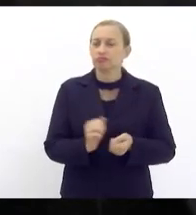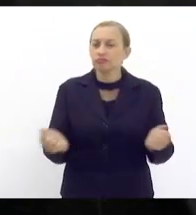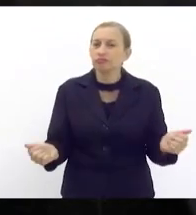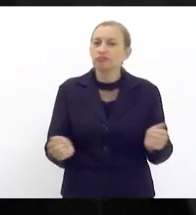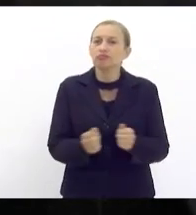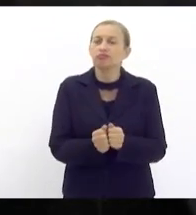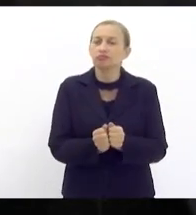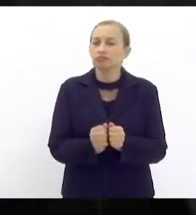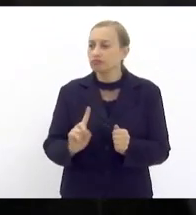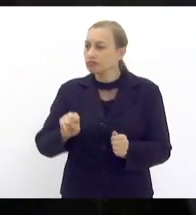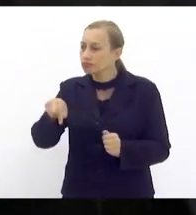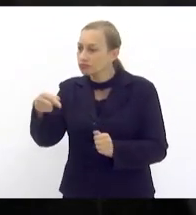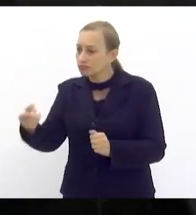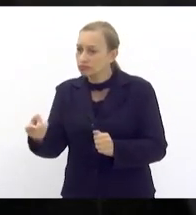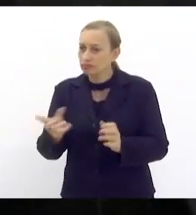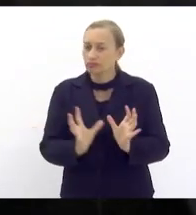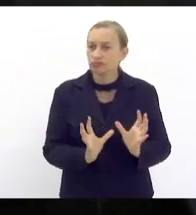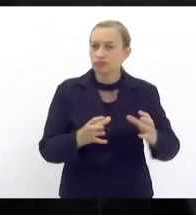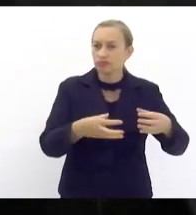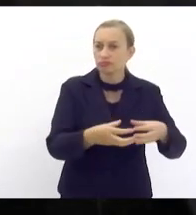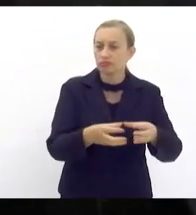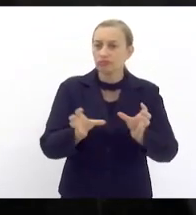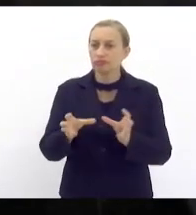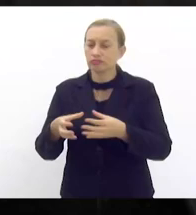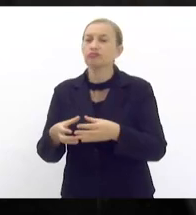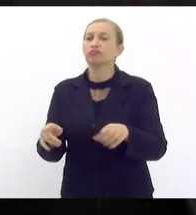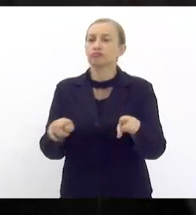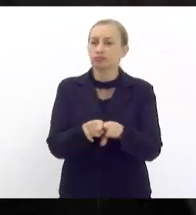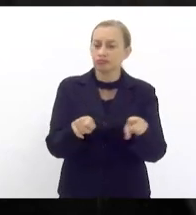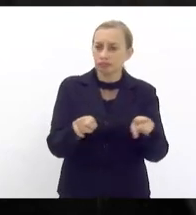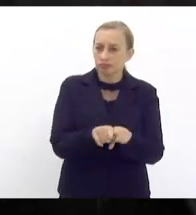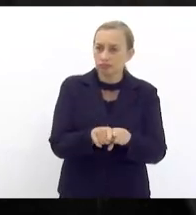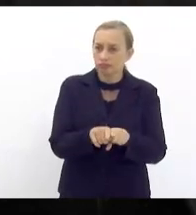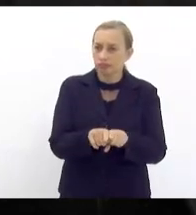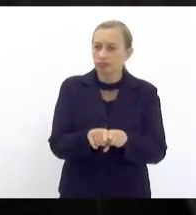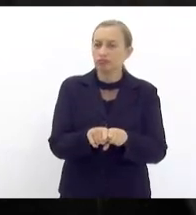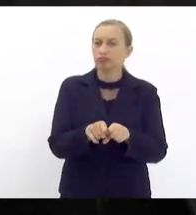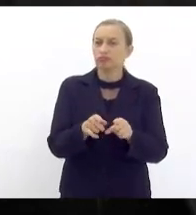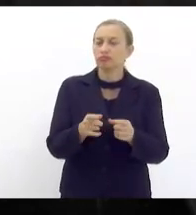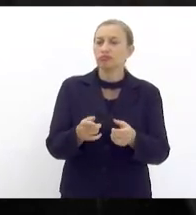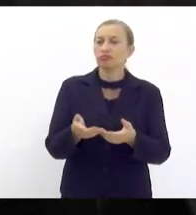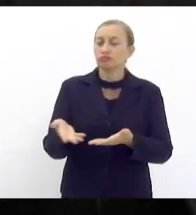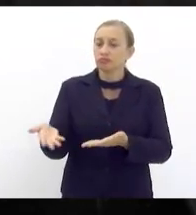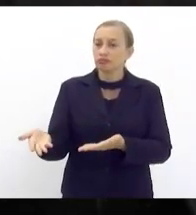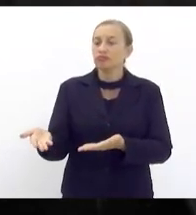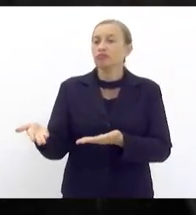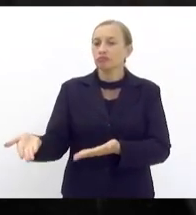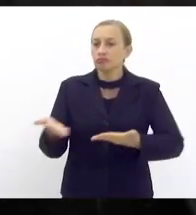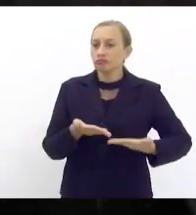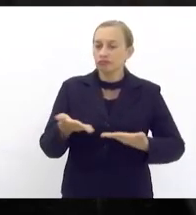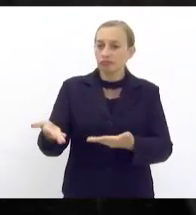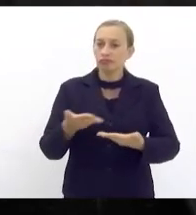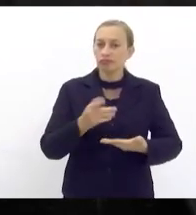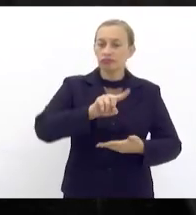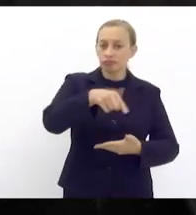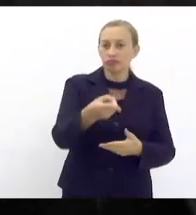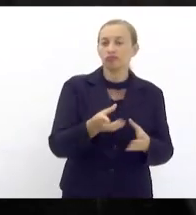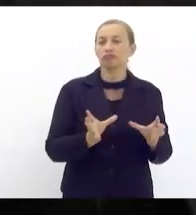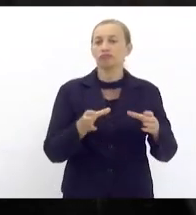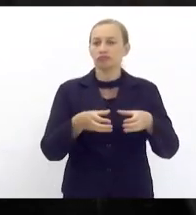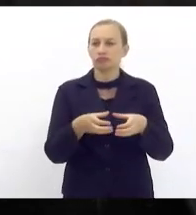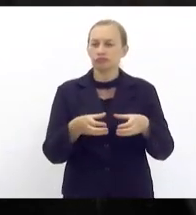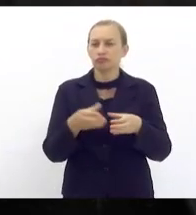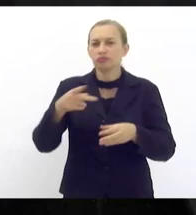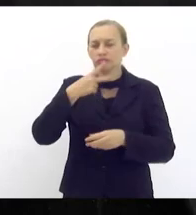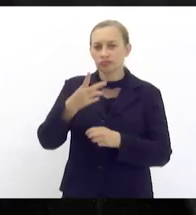com outras outras comissões também ou a partir disso provocar as outras comissões para que a gente trate desse